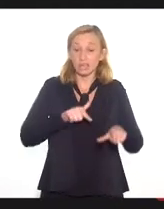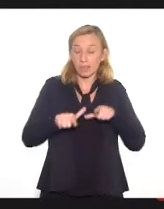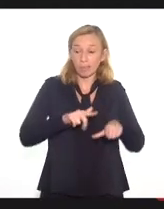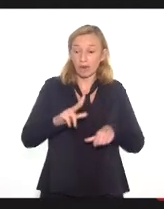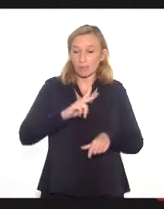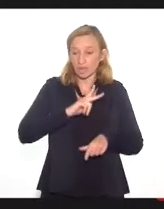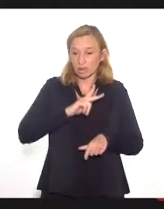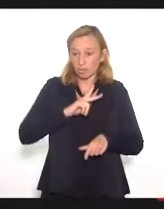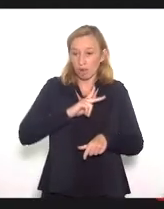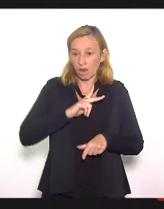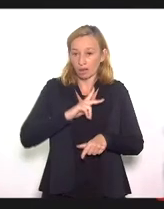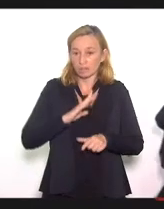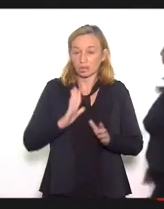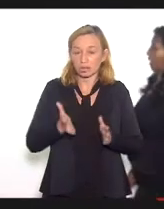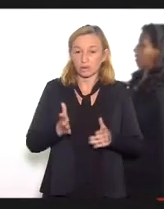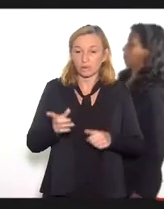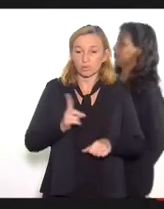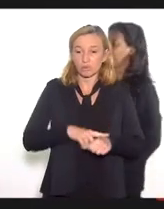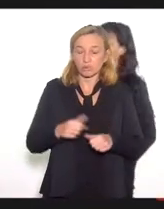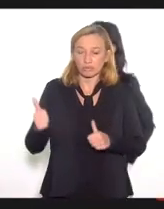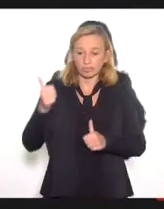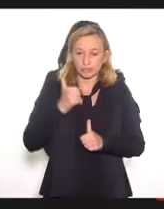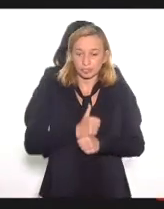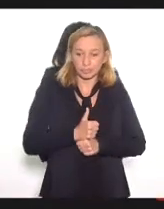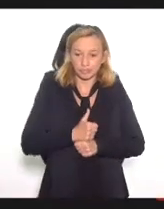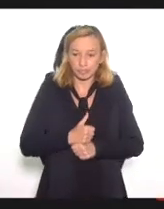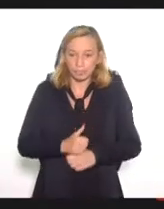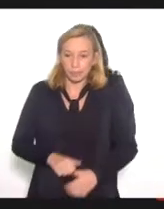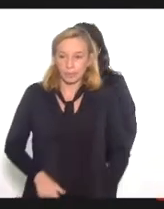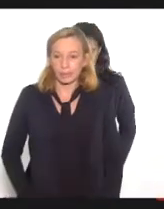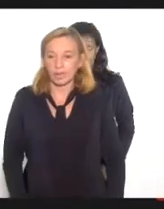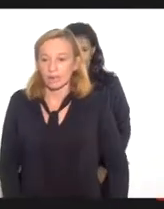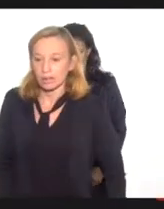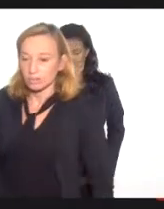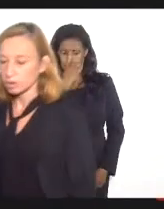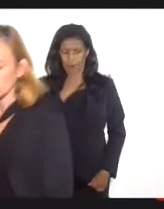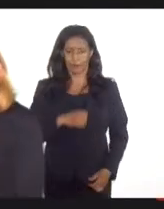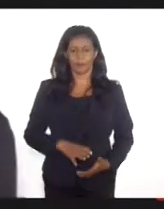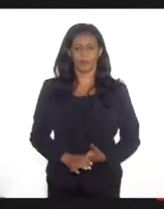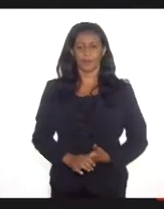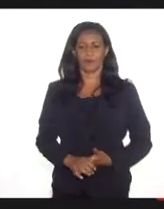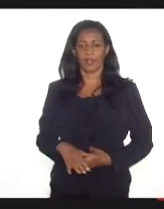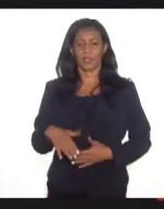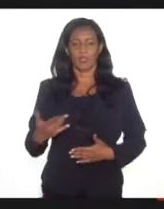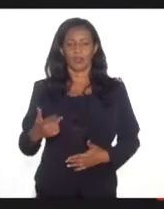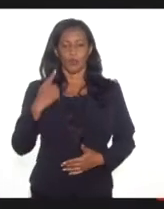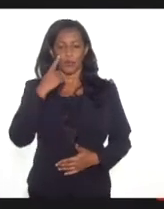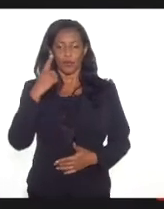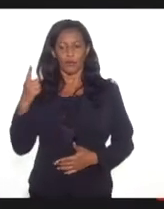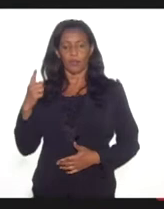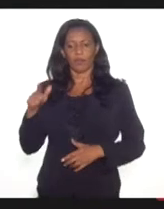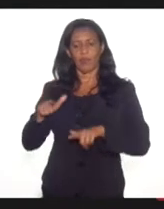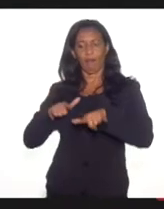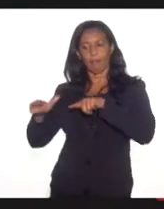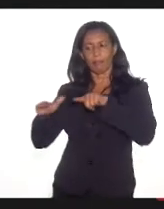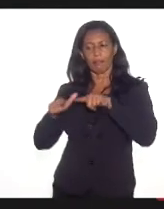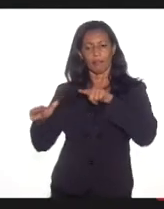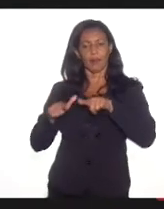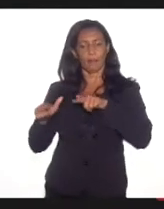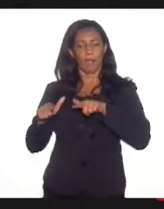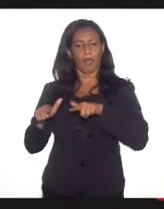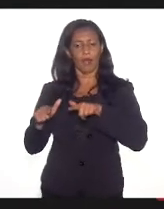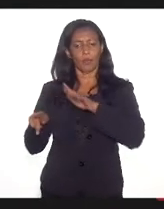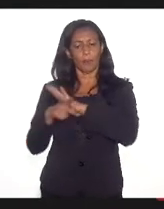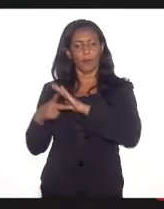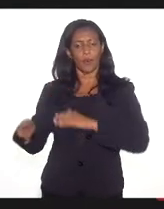Raial do Cabo teve um aumento de emprego na pandemia com milagres de 70% mas a gente vai ver o emprego público colocar lá dentro então eu pediria muita atenção